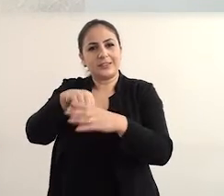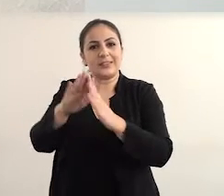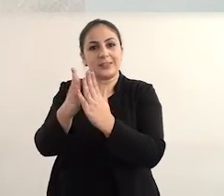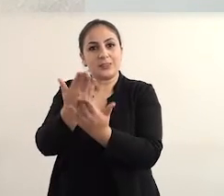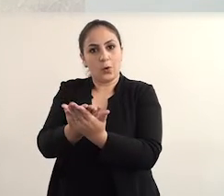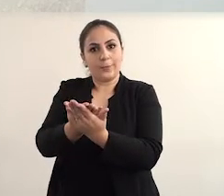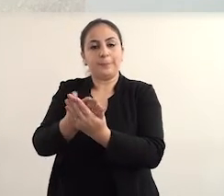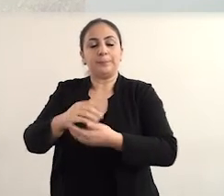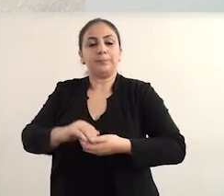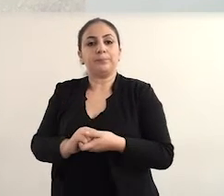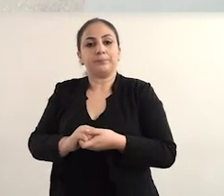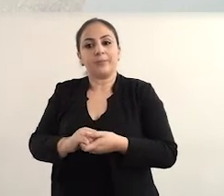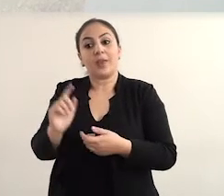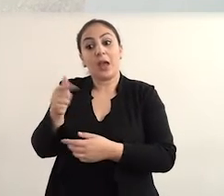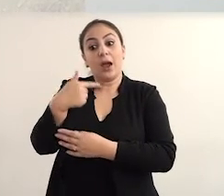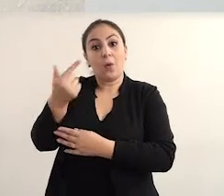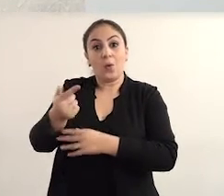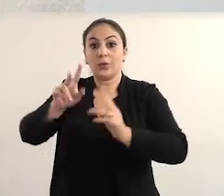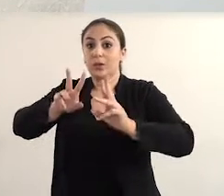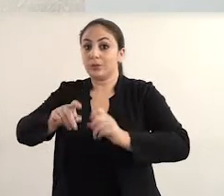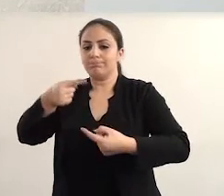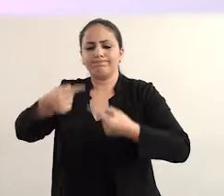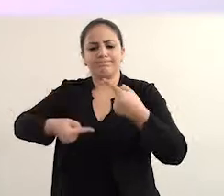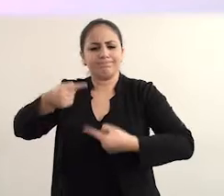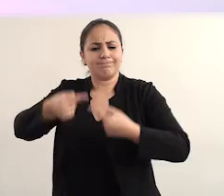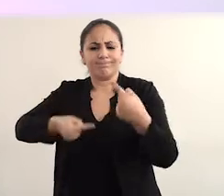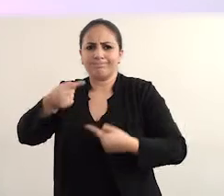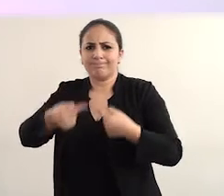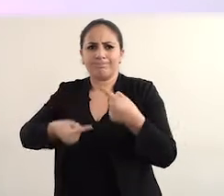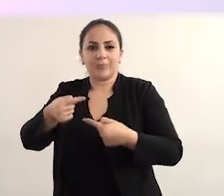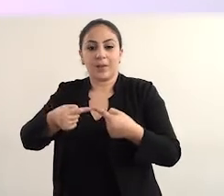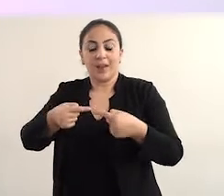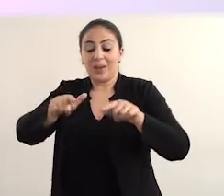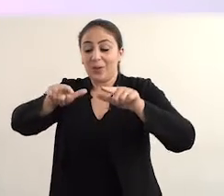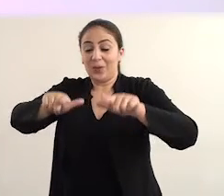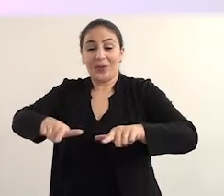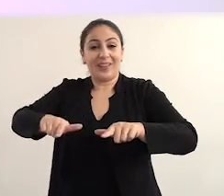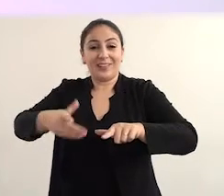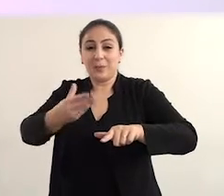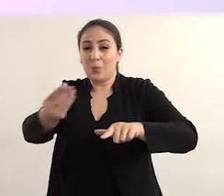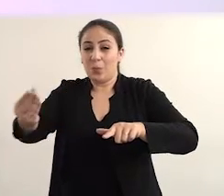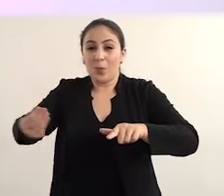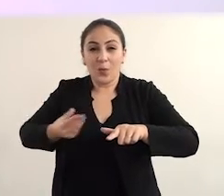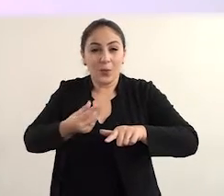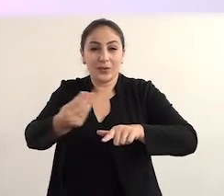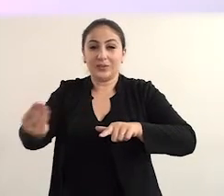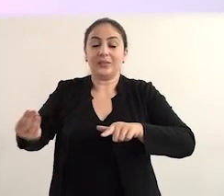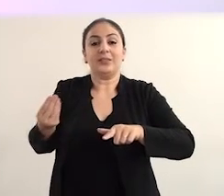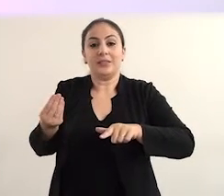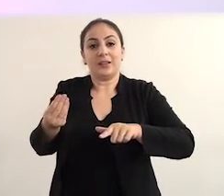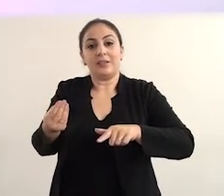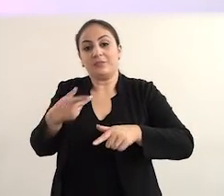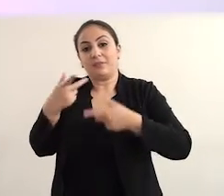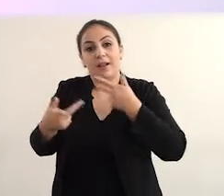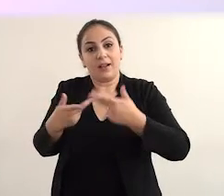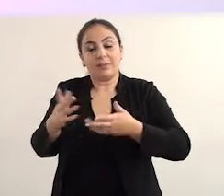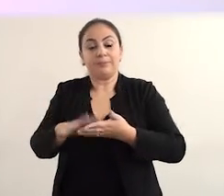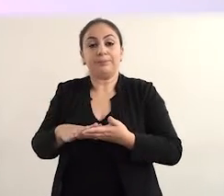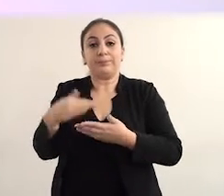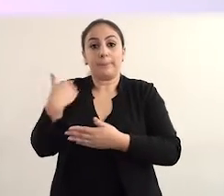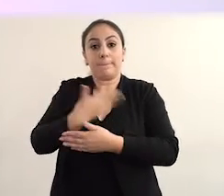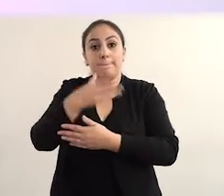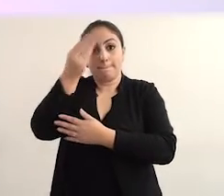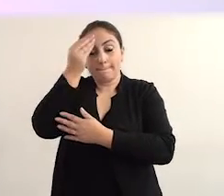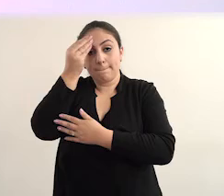escola é uma outra questão que se discute muito, é um universo todo de discussão. Porque a gente